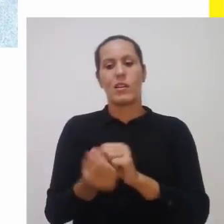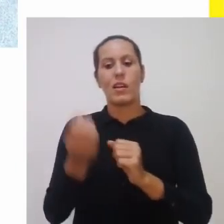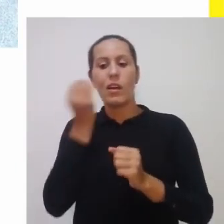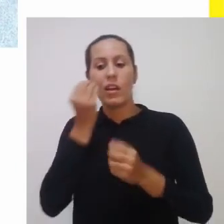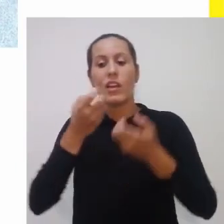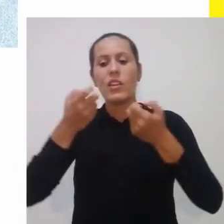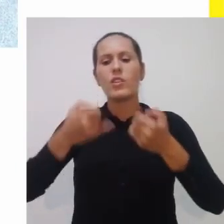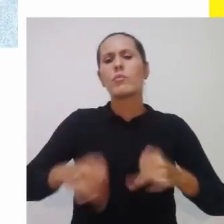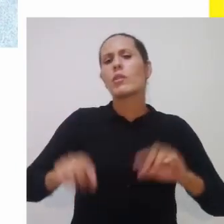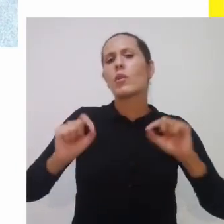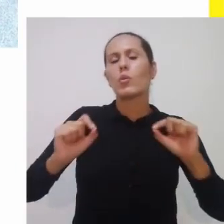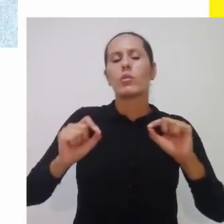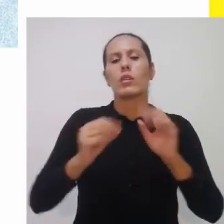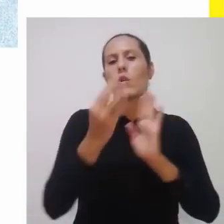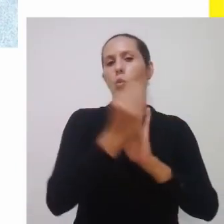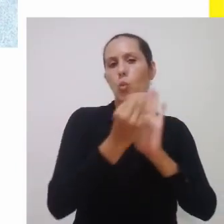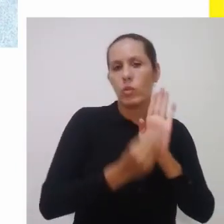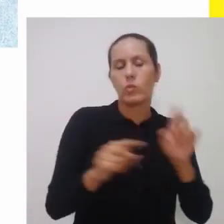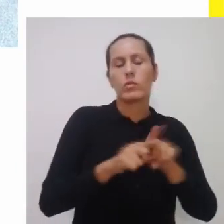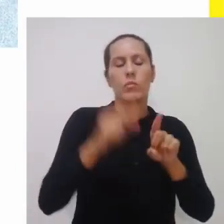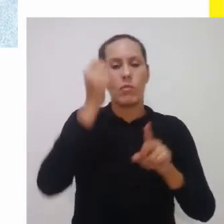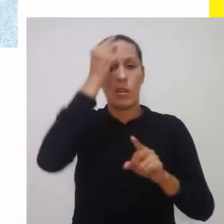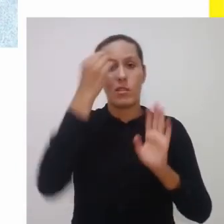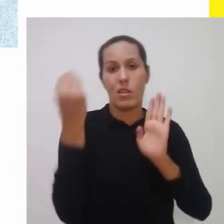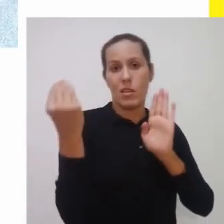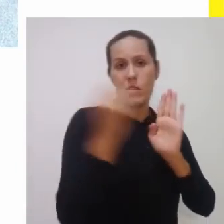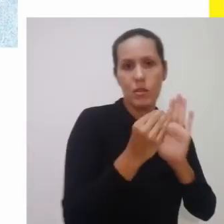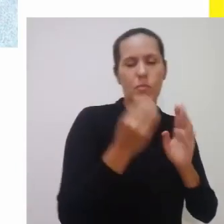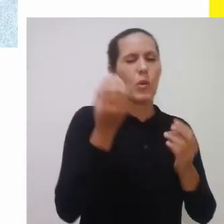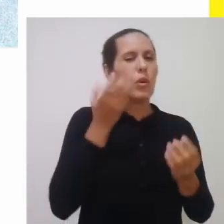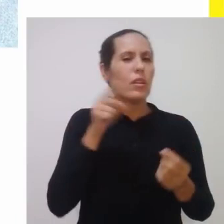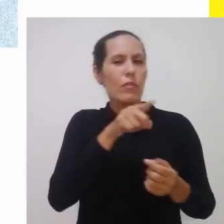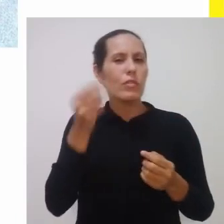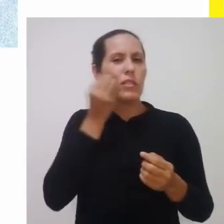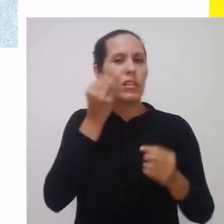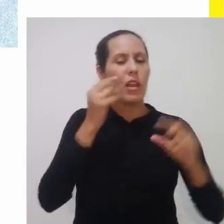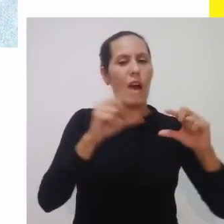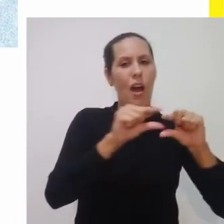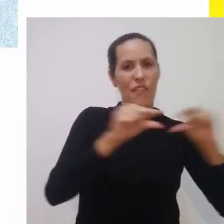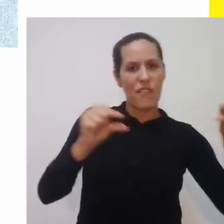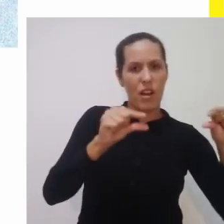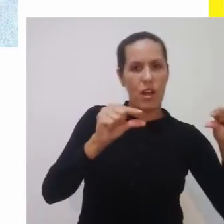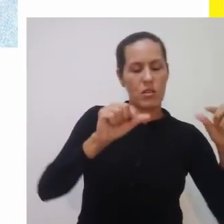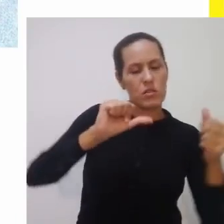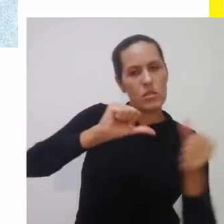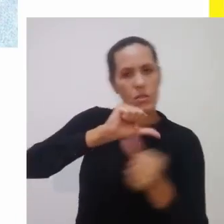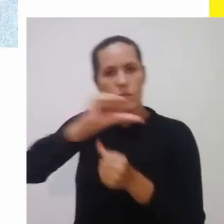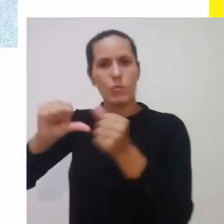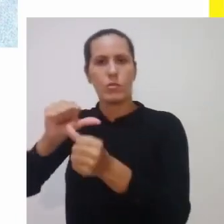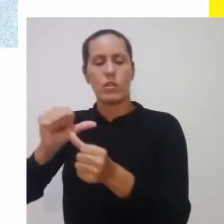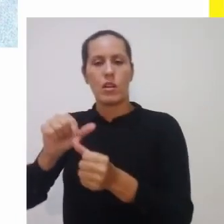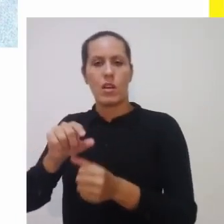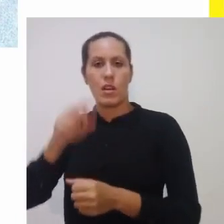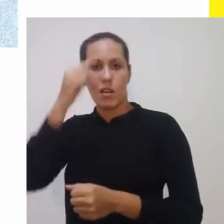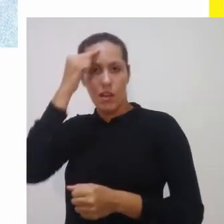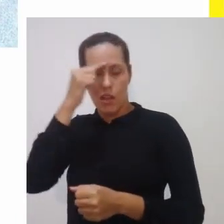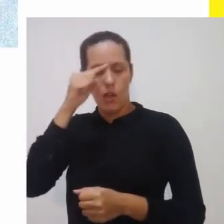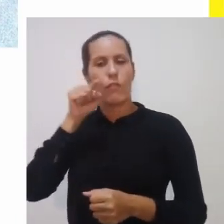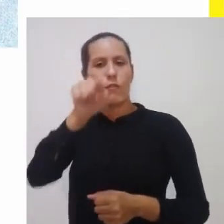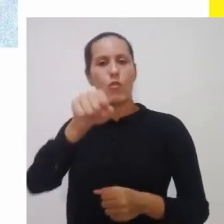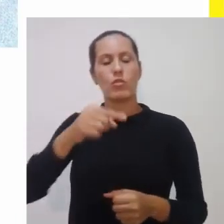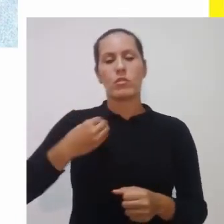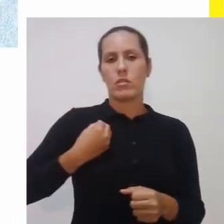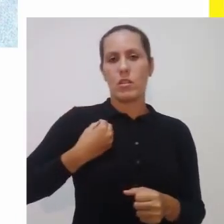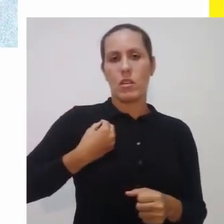autor consultado, em que se reproduz o conteúdo e as ideias. Eu queria que vocês tentassem transformar essa frase, Harry, você